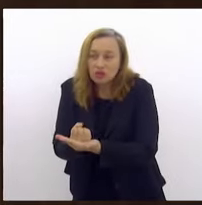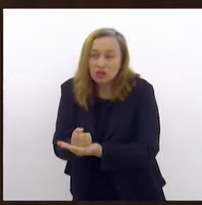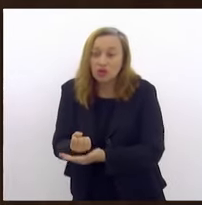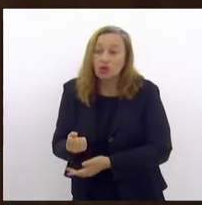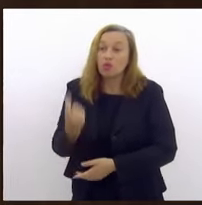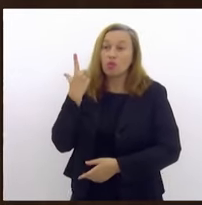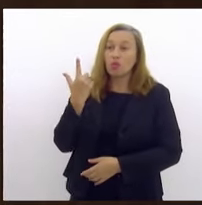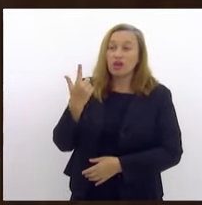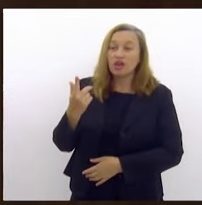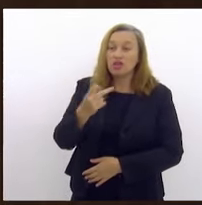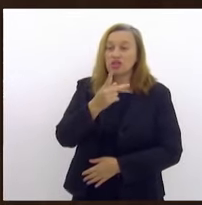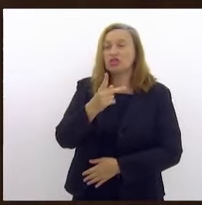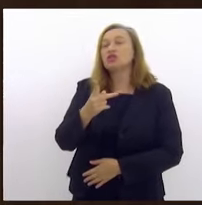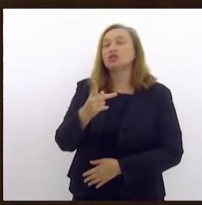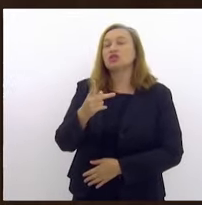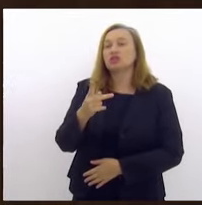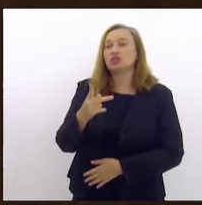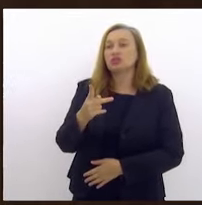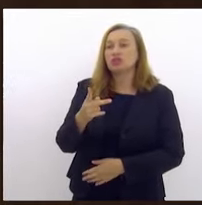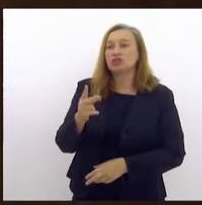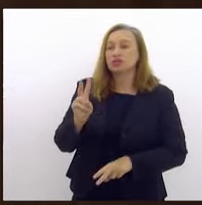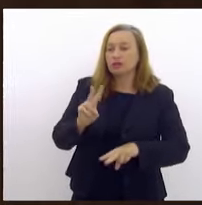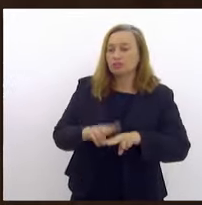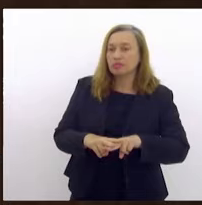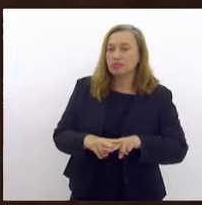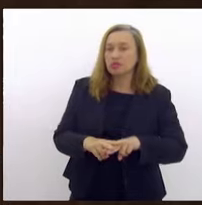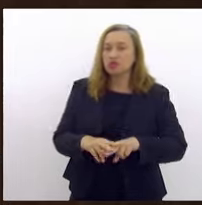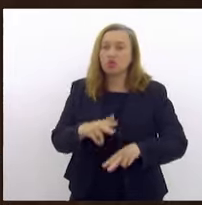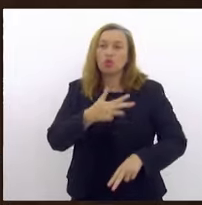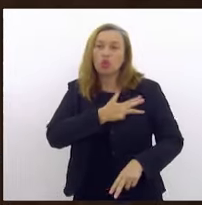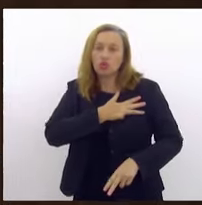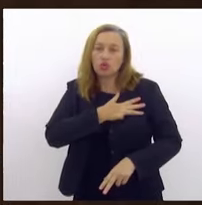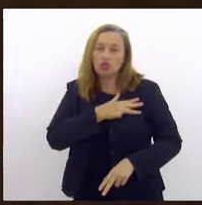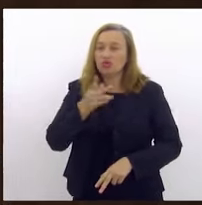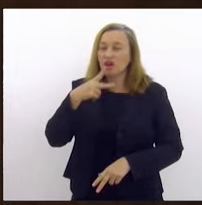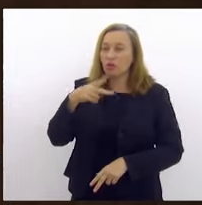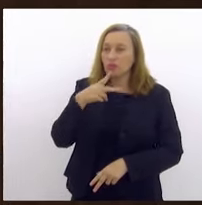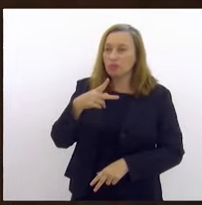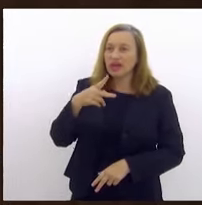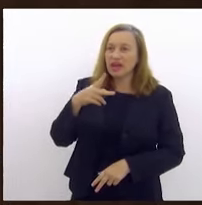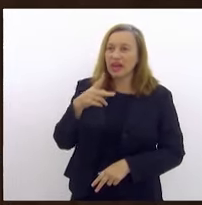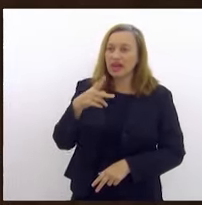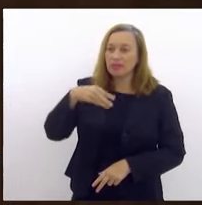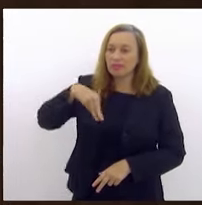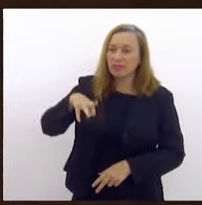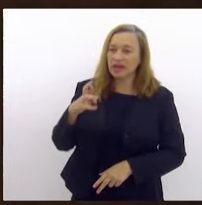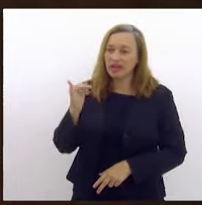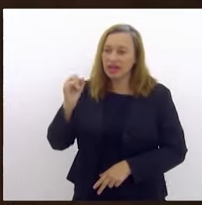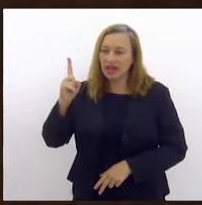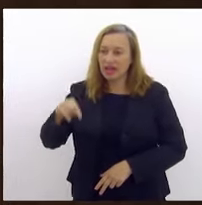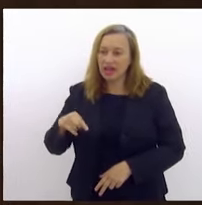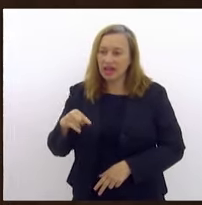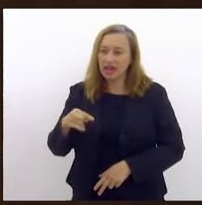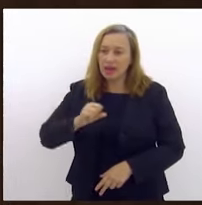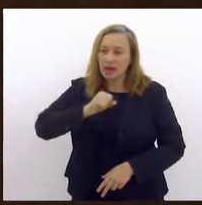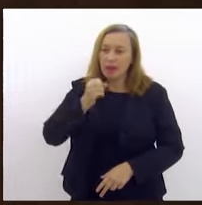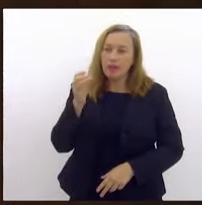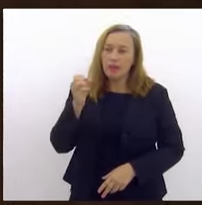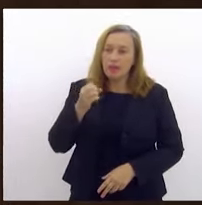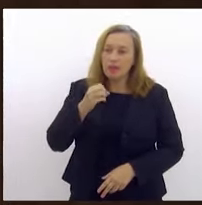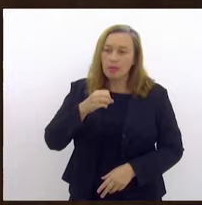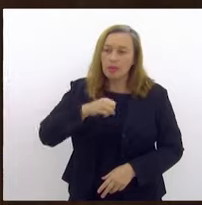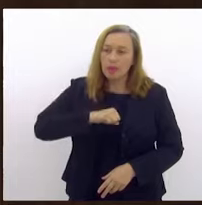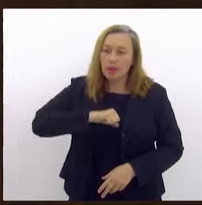Lula, xingou a cidade de Maricá, chamou a cidade de Maricá a cidade de merda. Palavras do nervosinho da